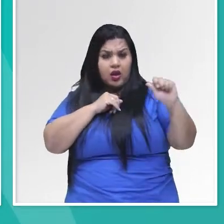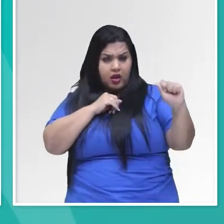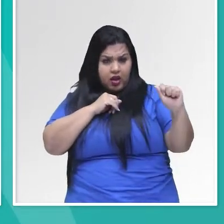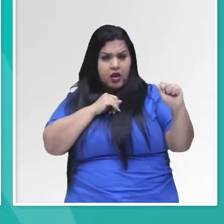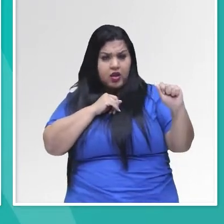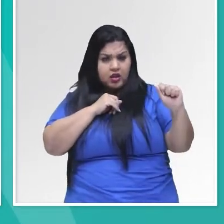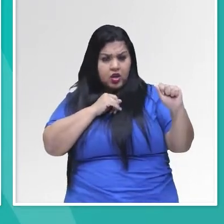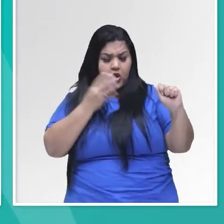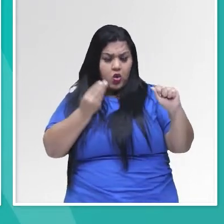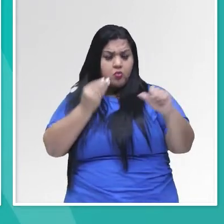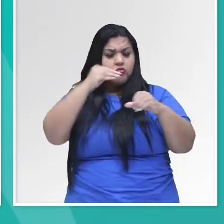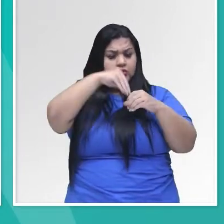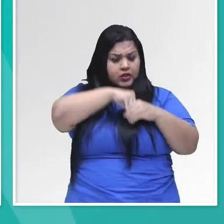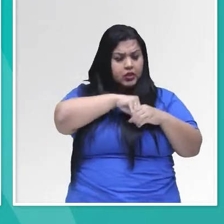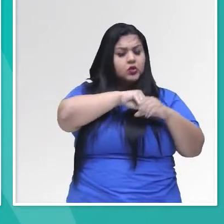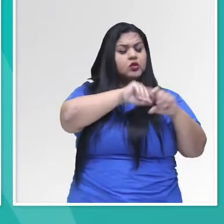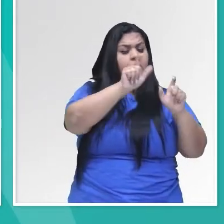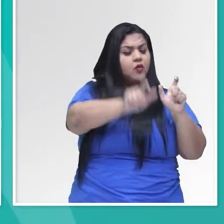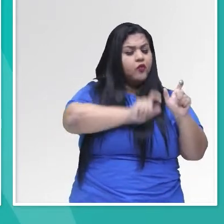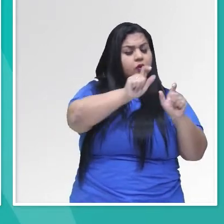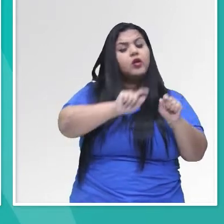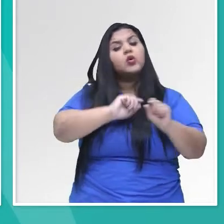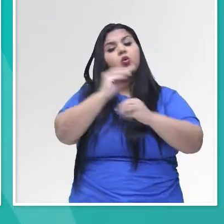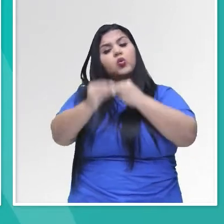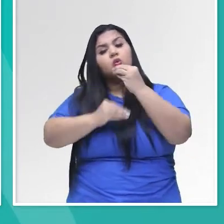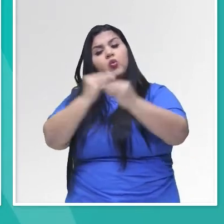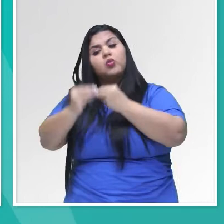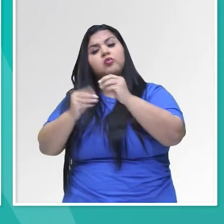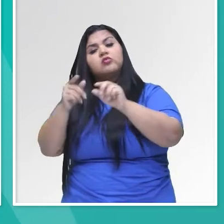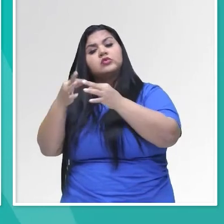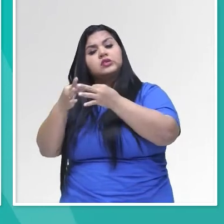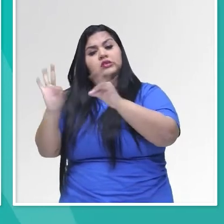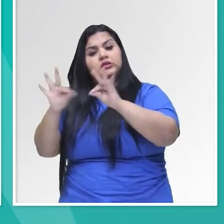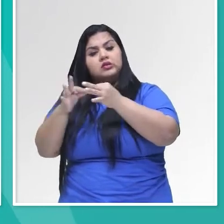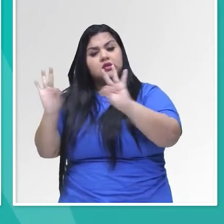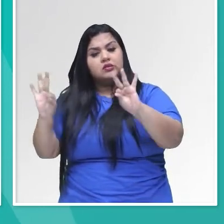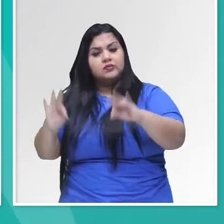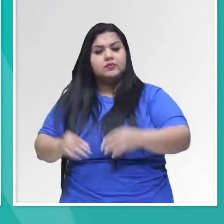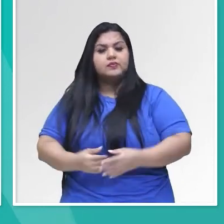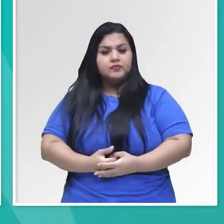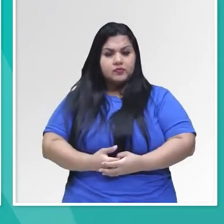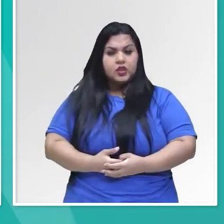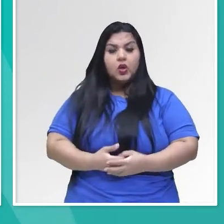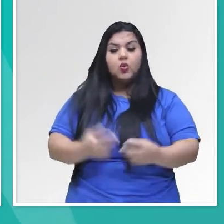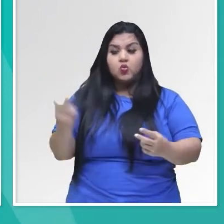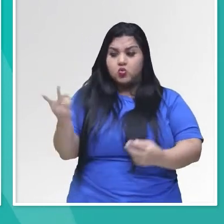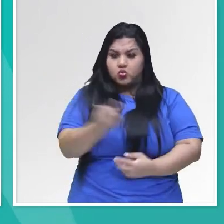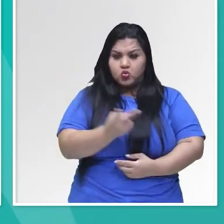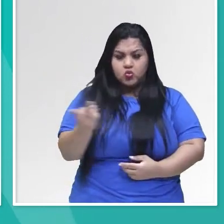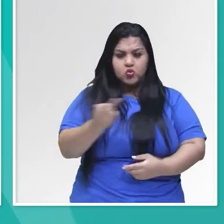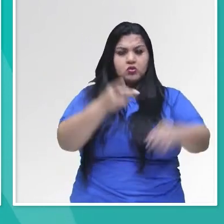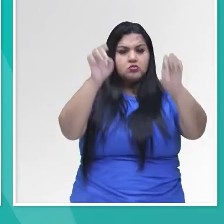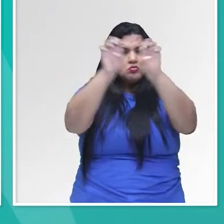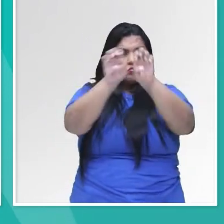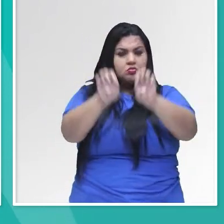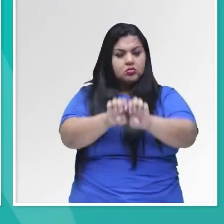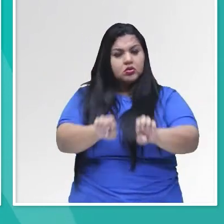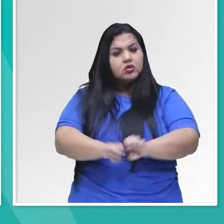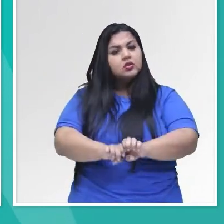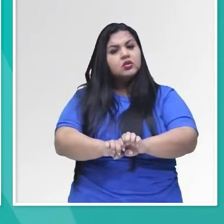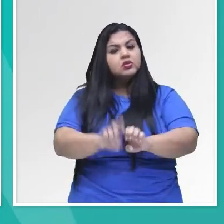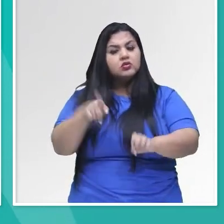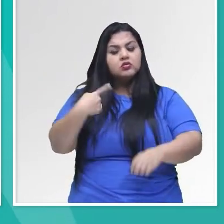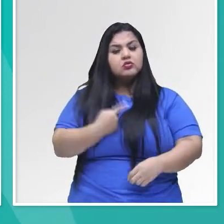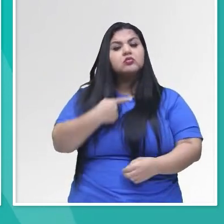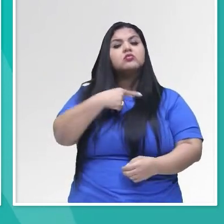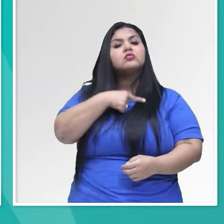na morfologia e como ele se comporta na sintaxe. São duas estruturas, tá bom? Duas estruturas que nós